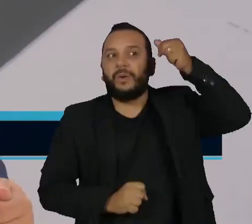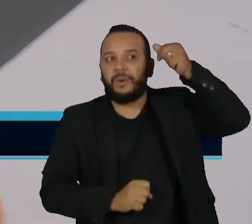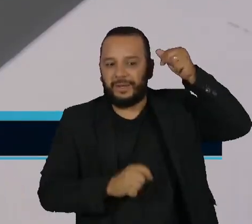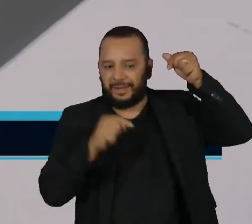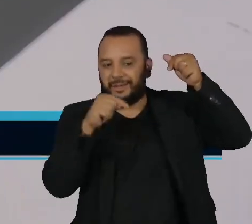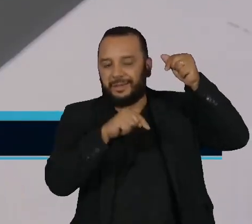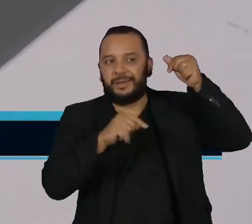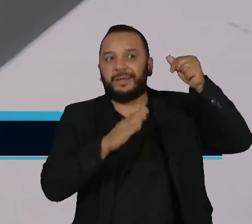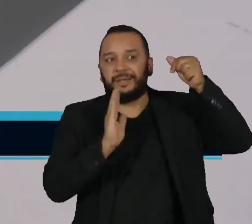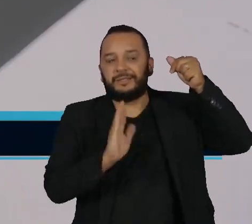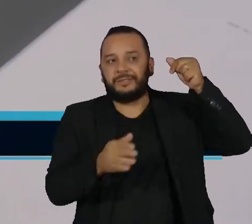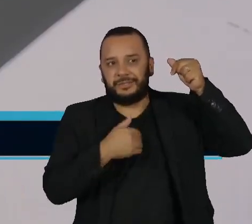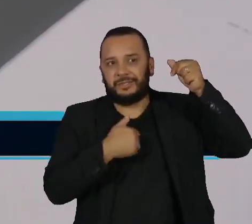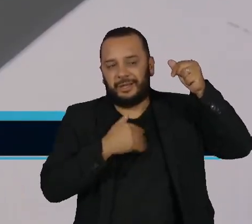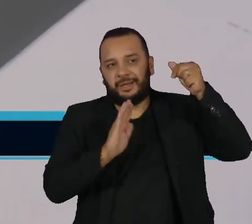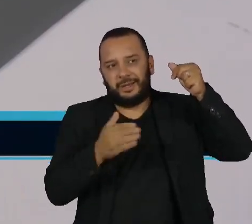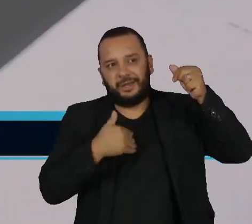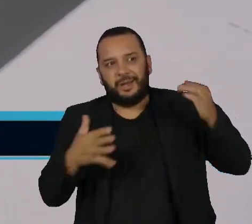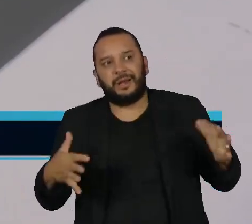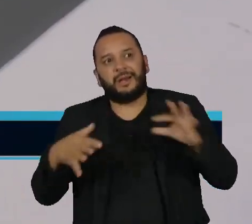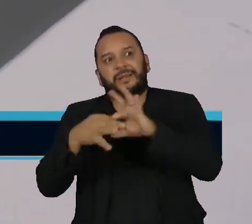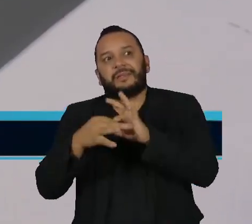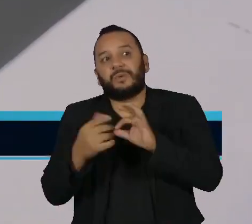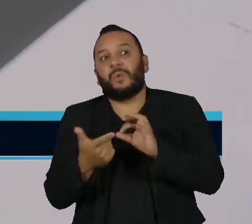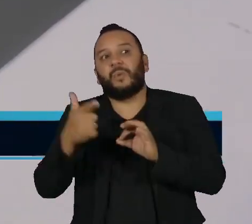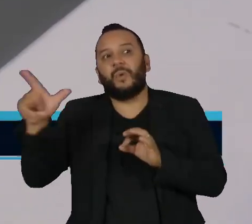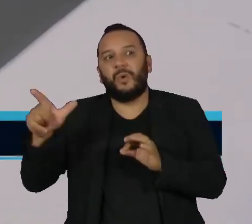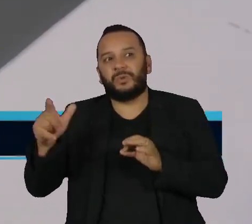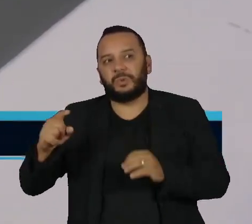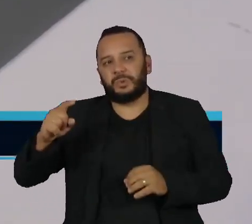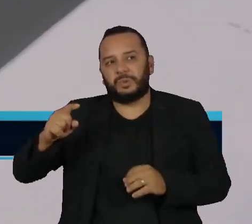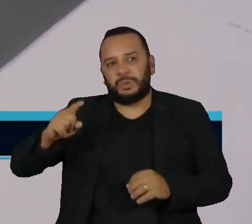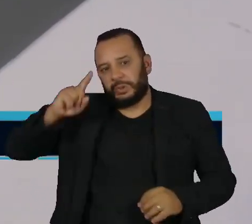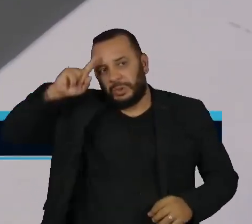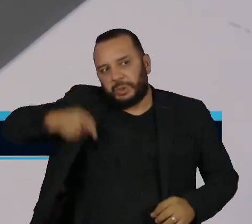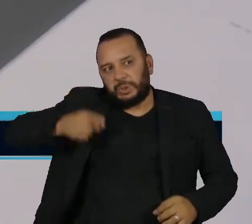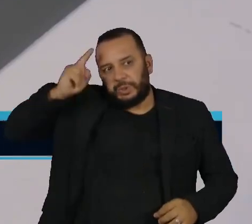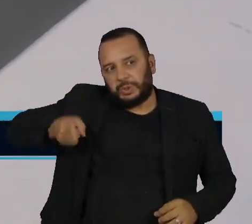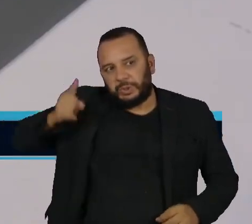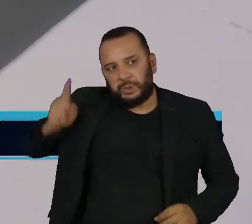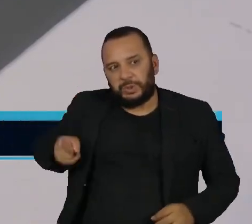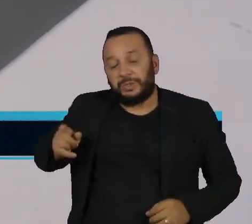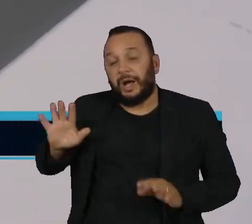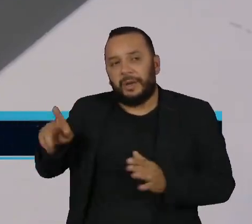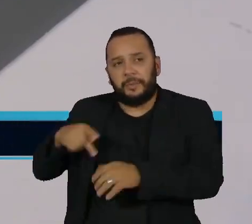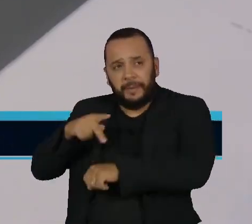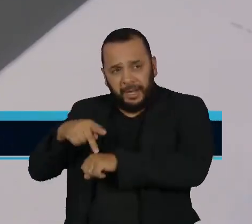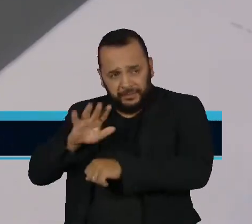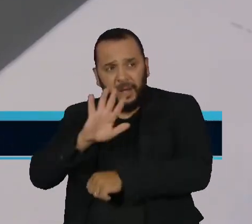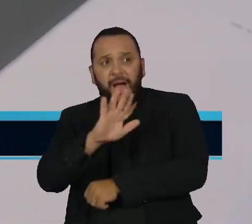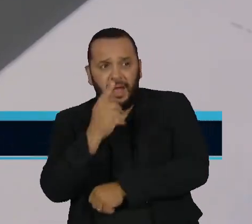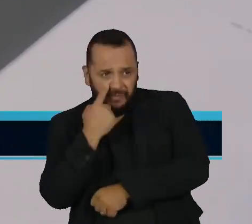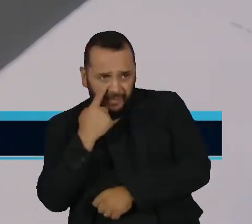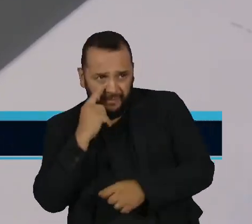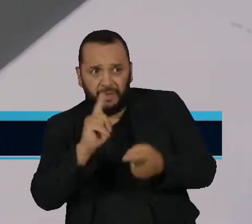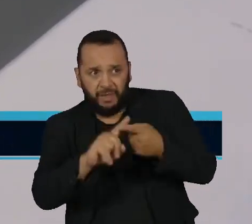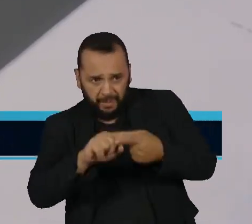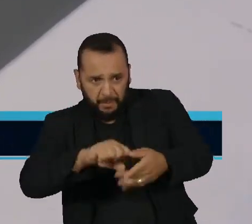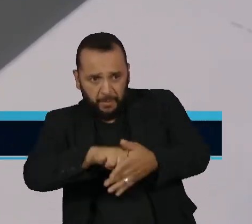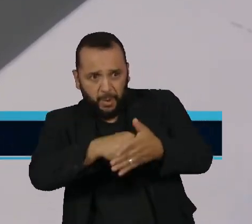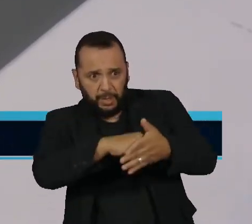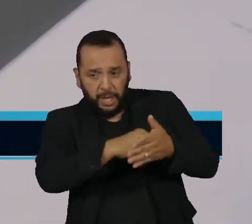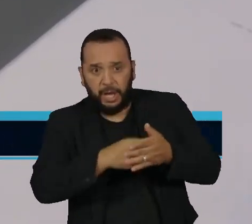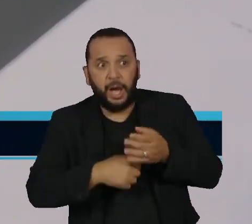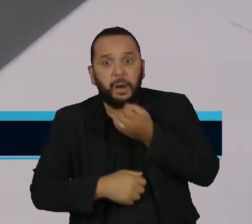mais com outros governantes autoritários, e ela sentiu o aquecimento do ponto de vista econômico. Eu acho que tomou